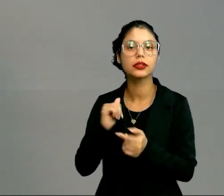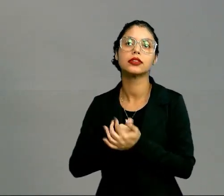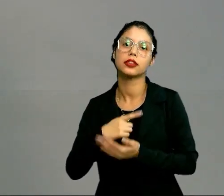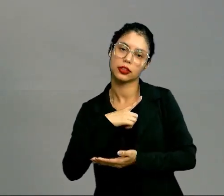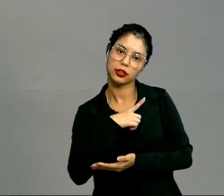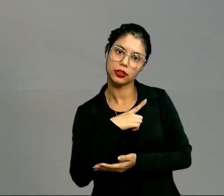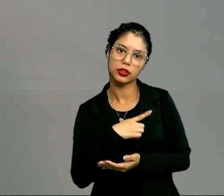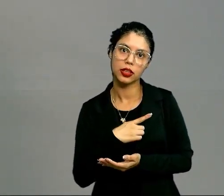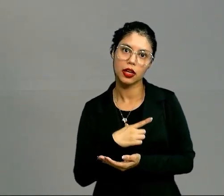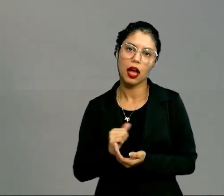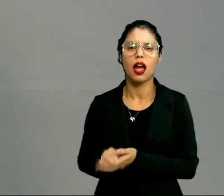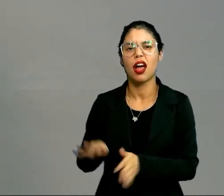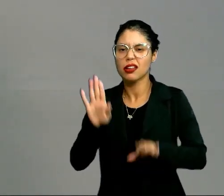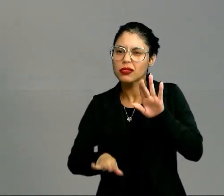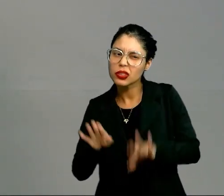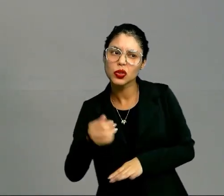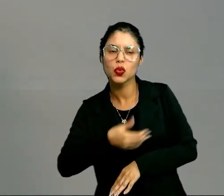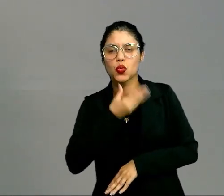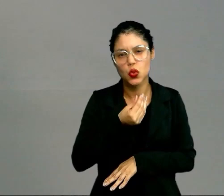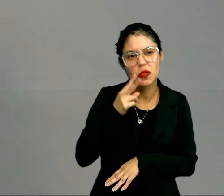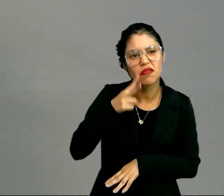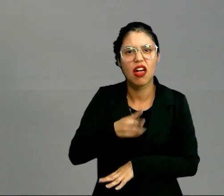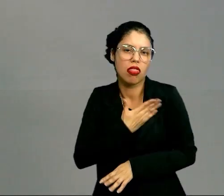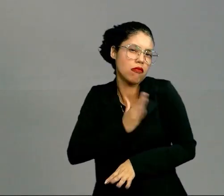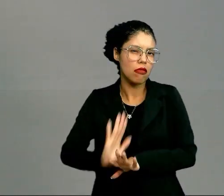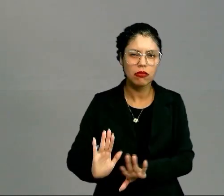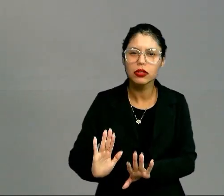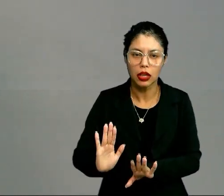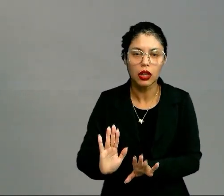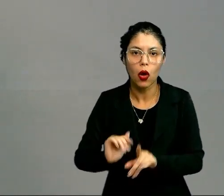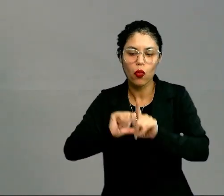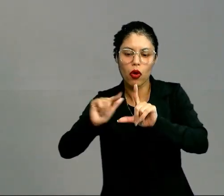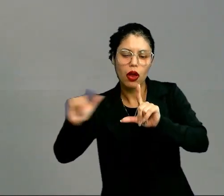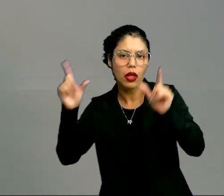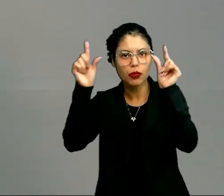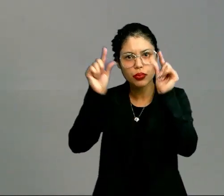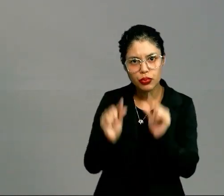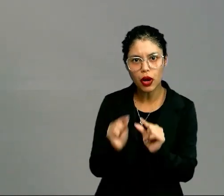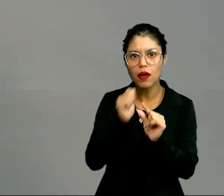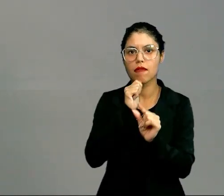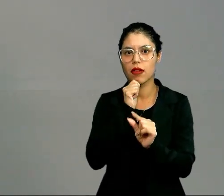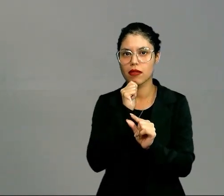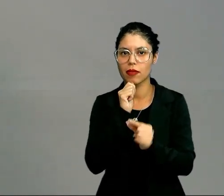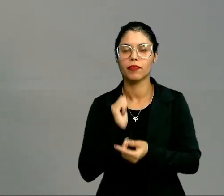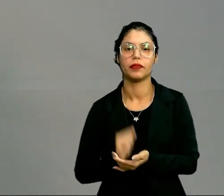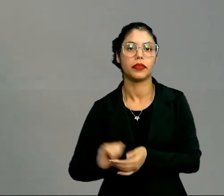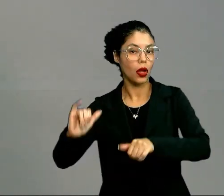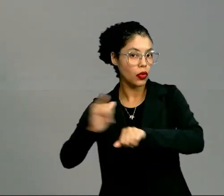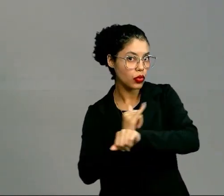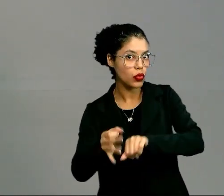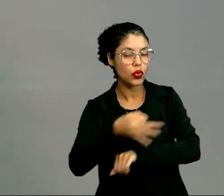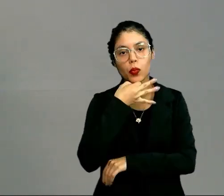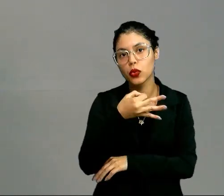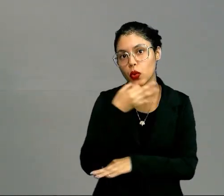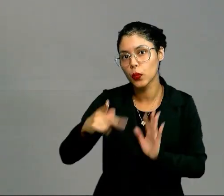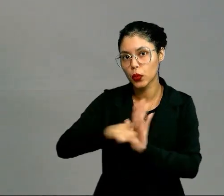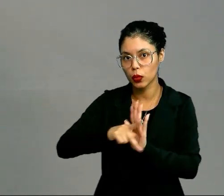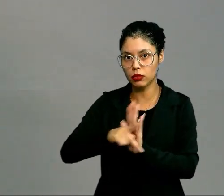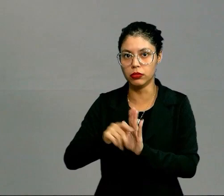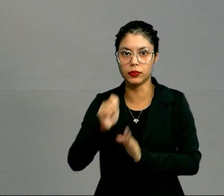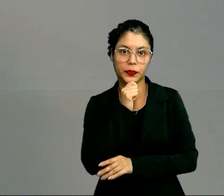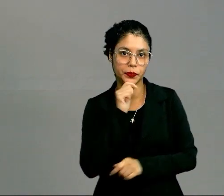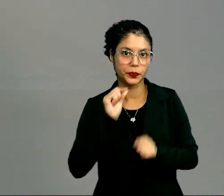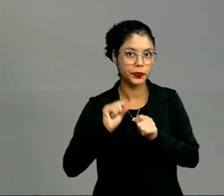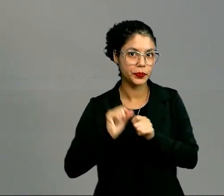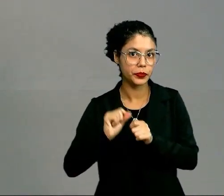público masculino. Por isso que os índices não diminuíram. Então nós podemos utilizar uma estratégia argumentativa que faz